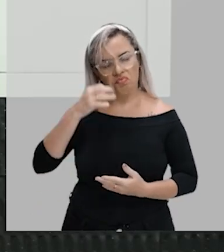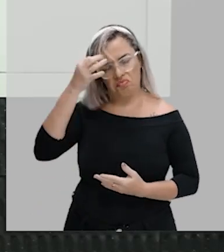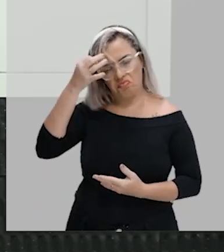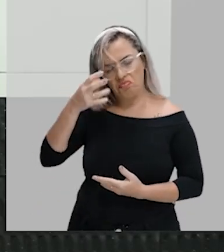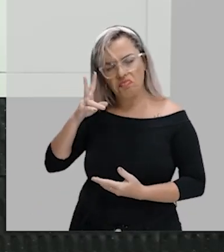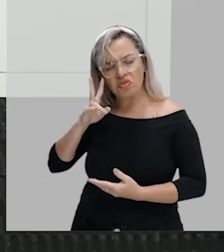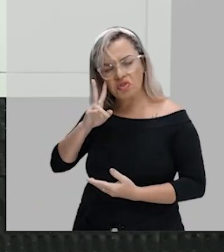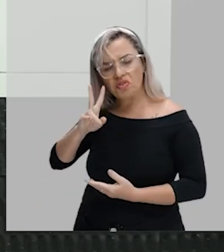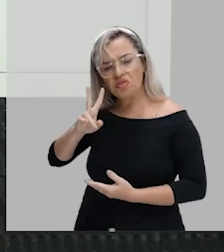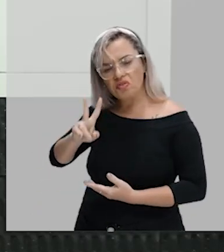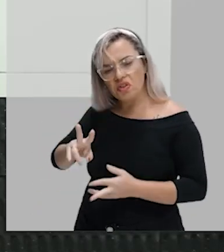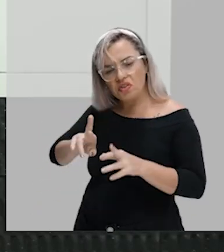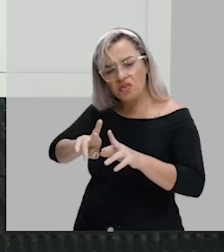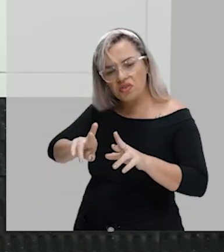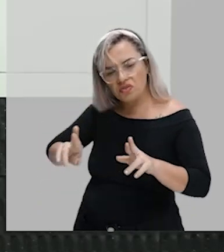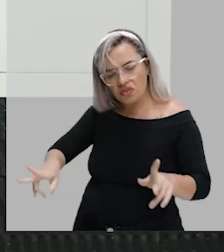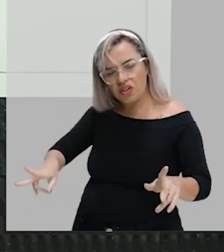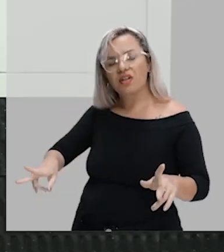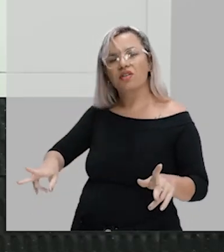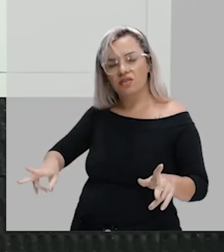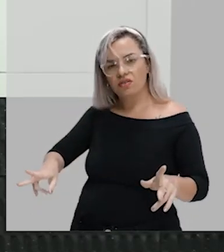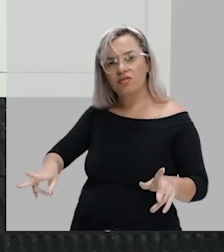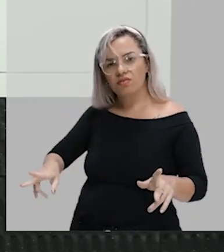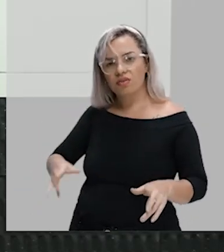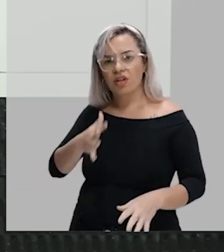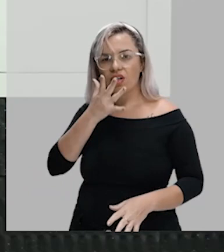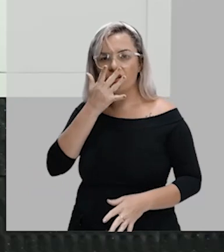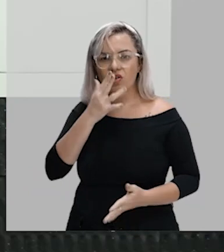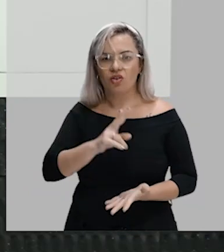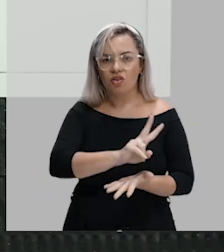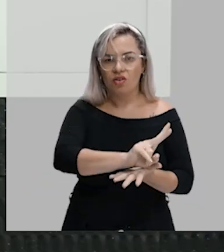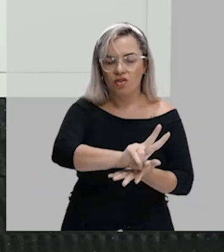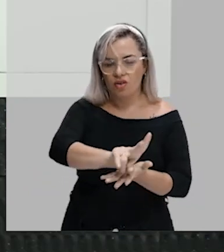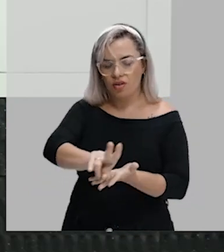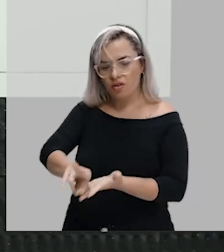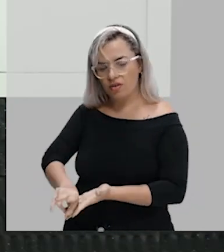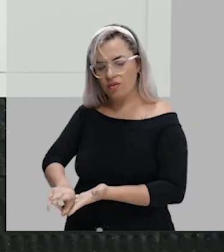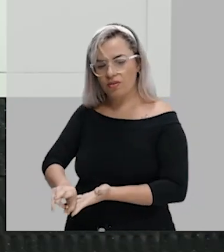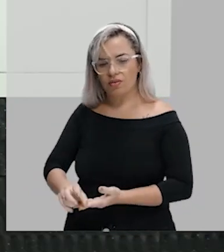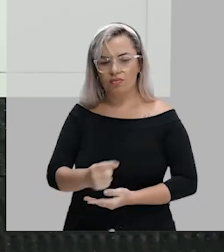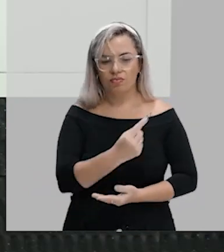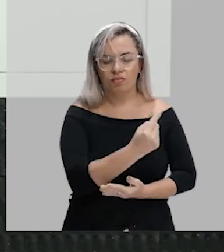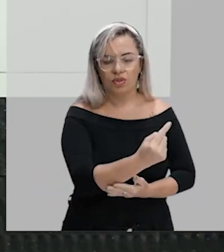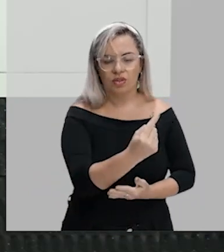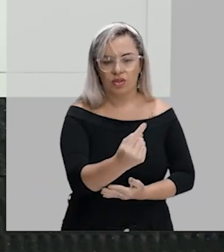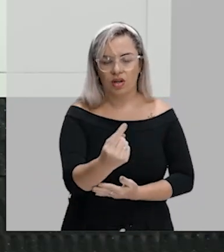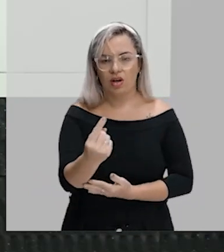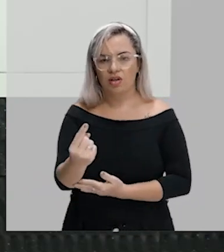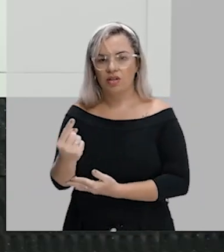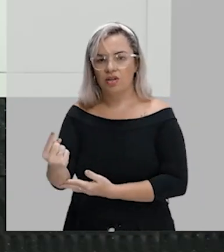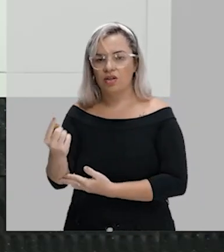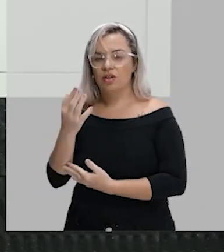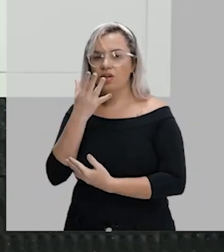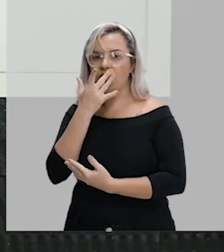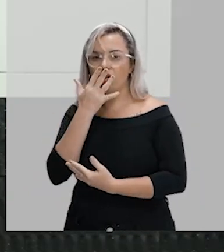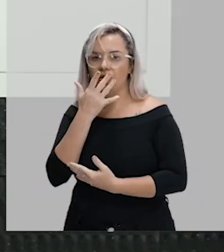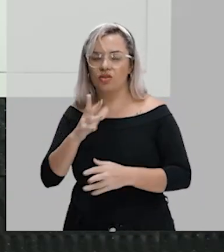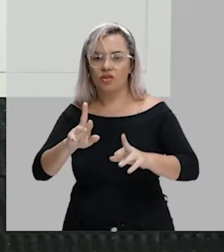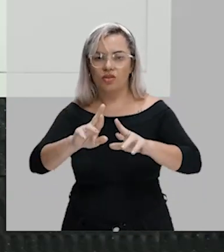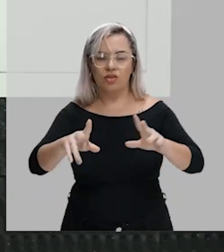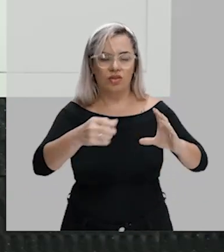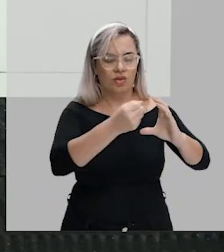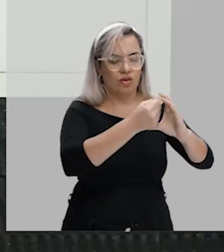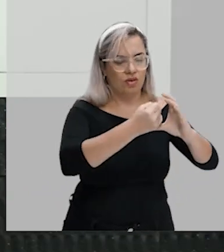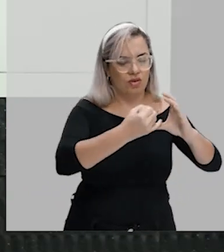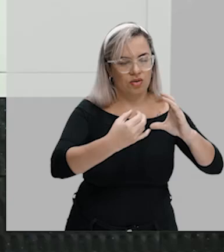enxergar essas cores diferentes, tá certo? E cada cor dessa diferente é uma característica da